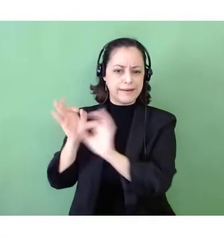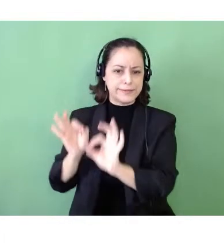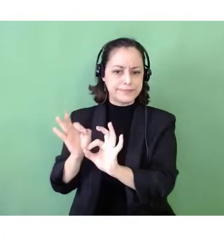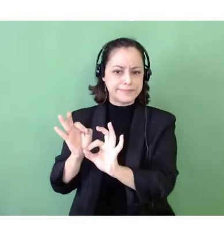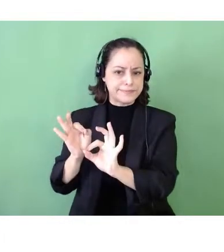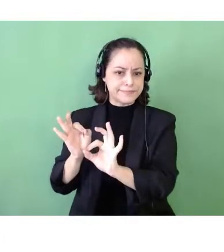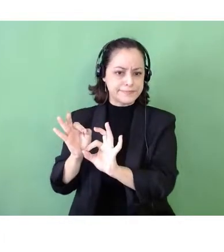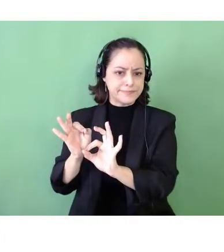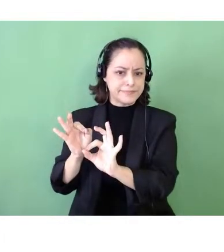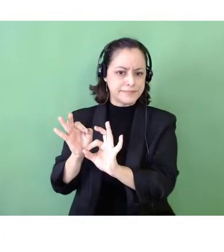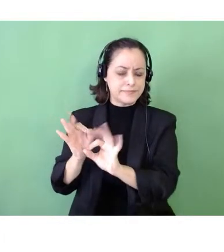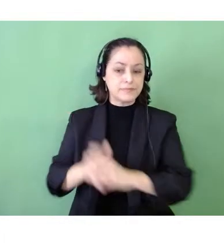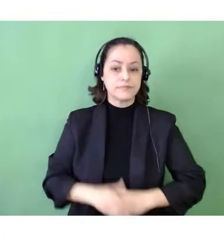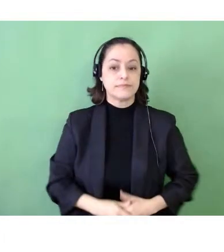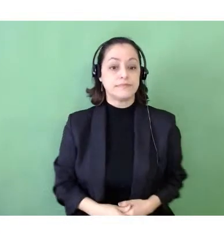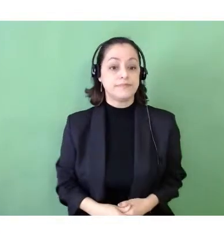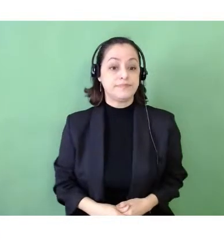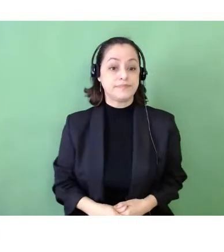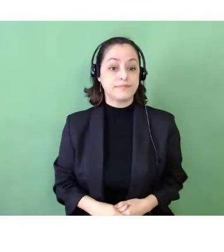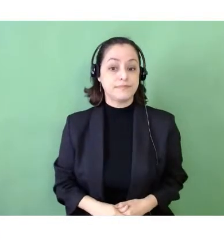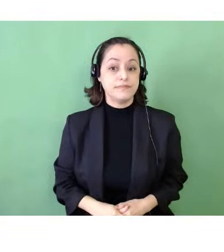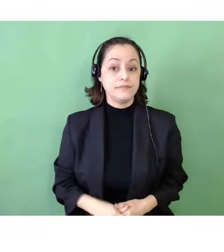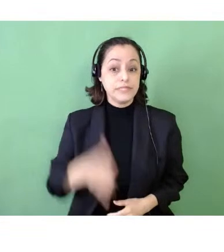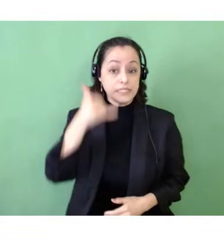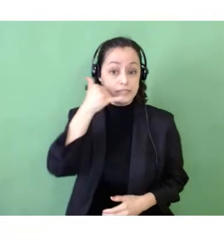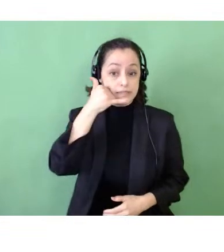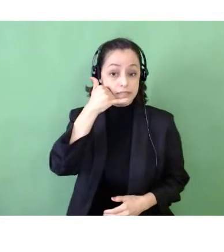Ela deixou o telefone? Ah, tá.